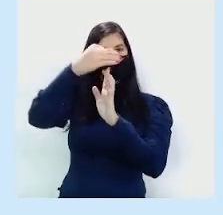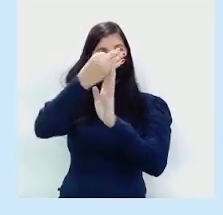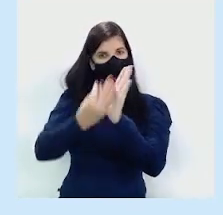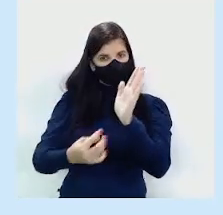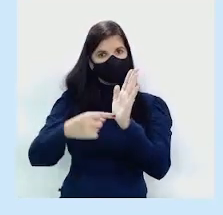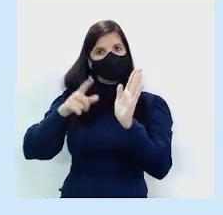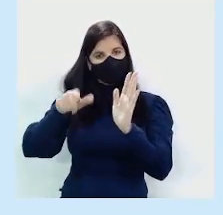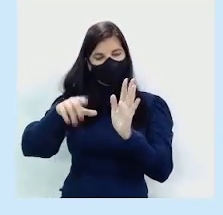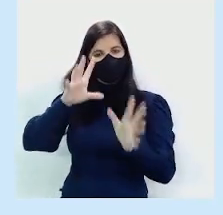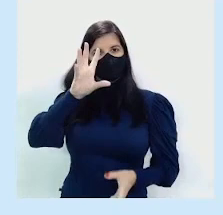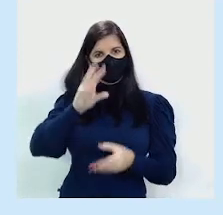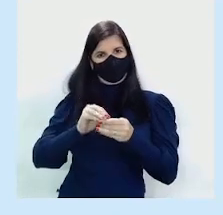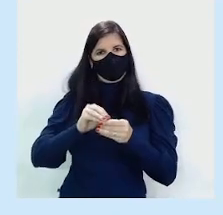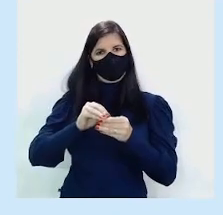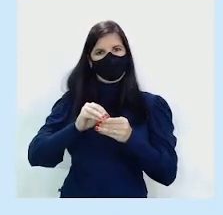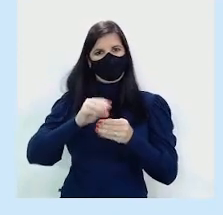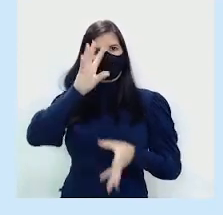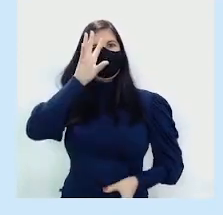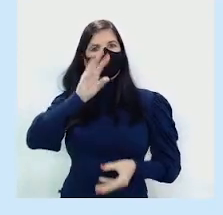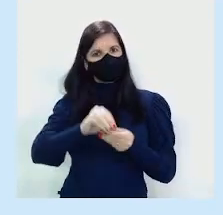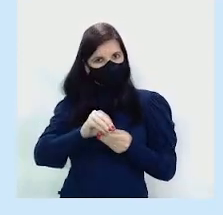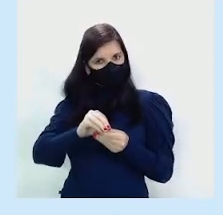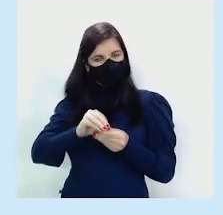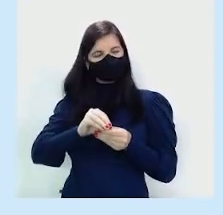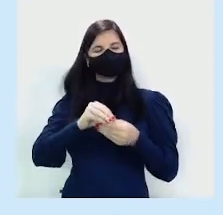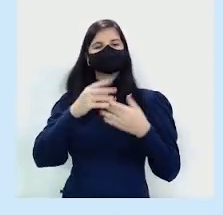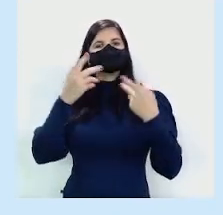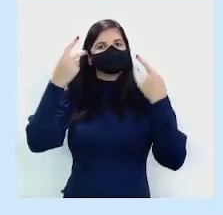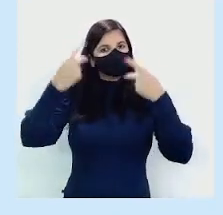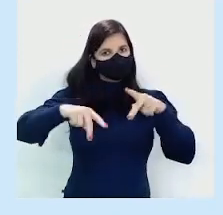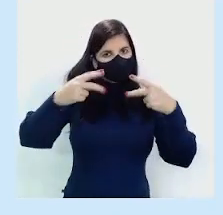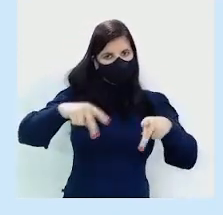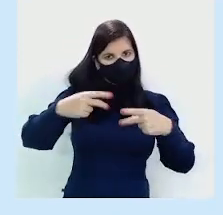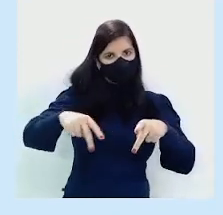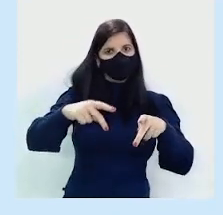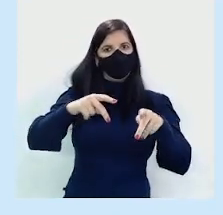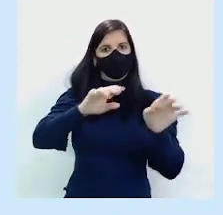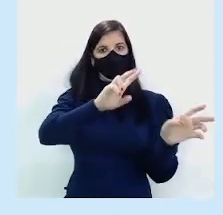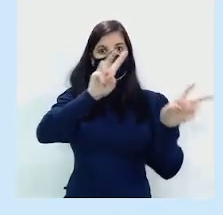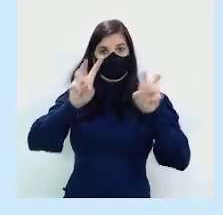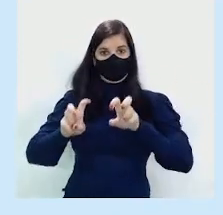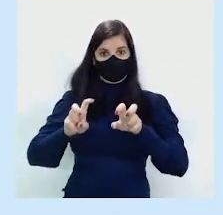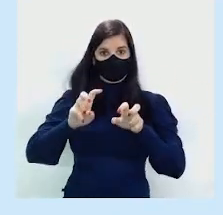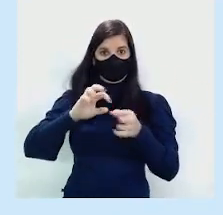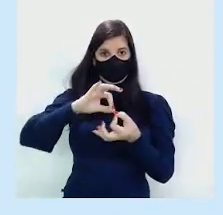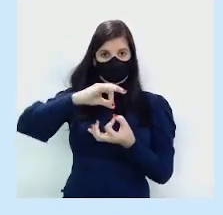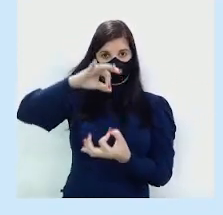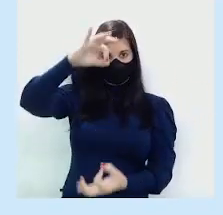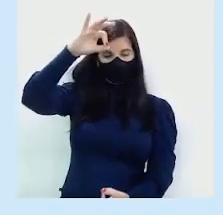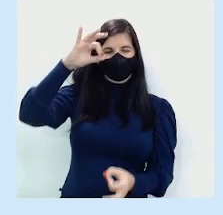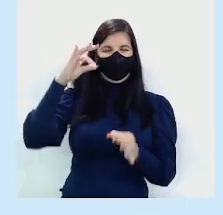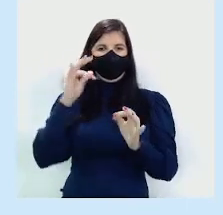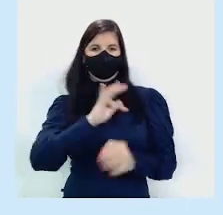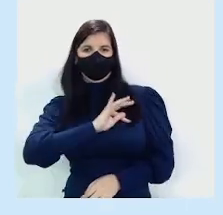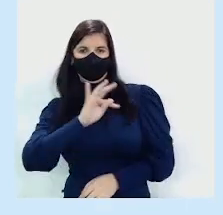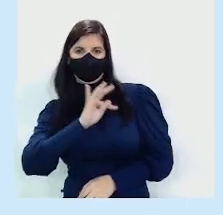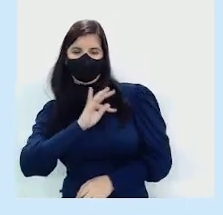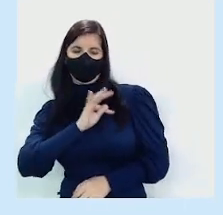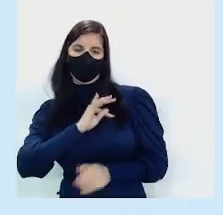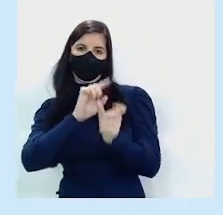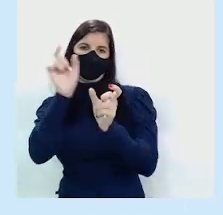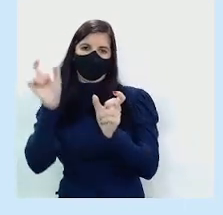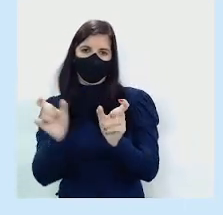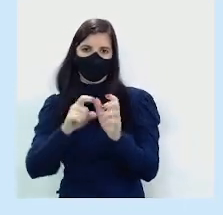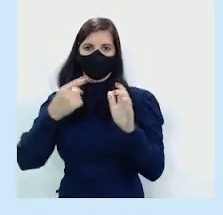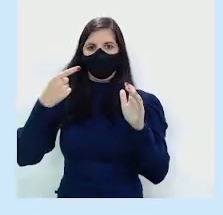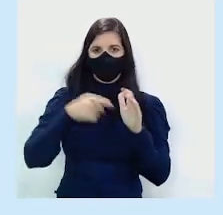é simplificar, pessoal, simplificar aquele conteúdo que é mais técnico, né? Que é um conteúdo